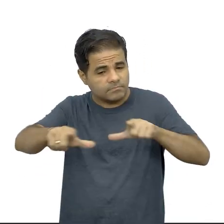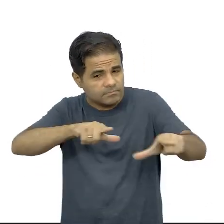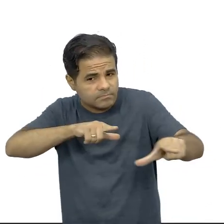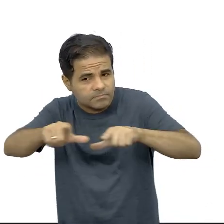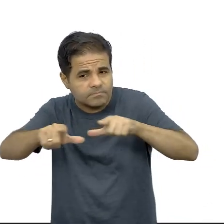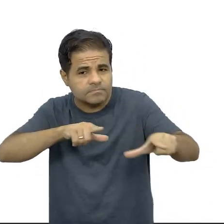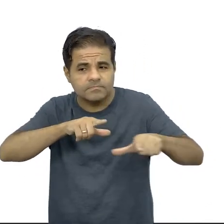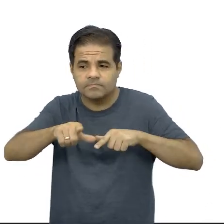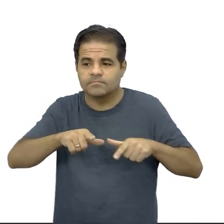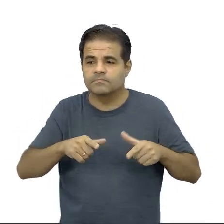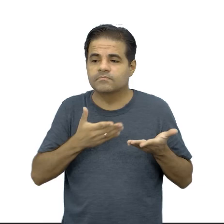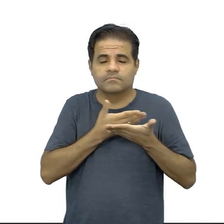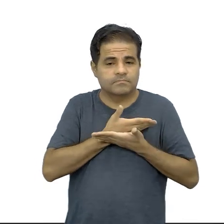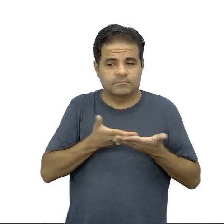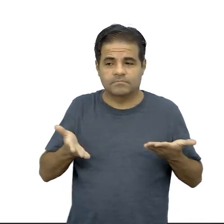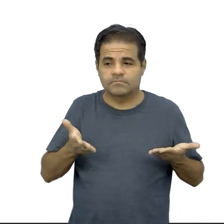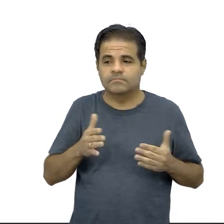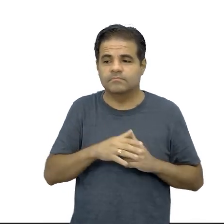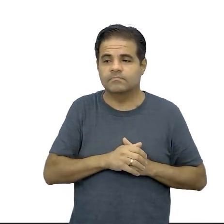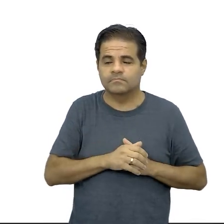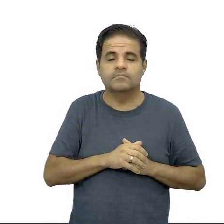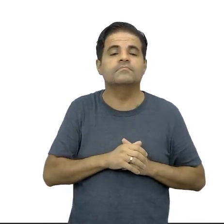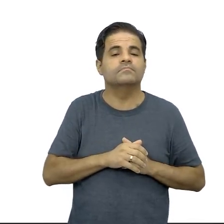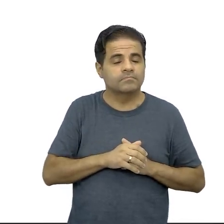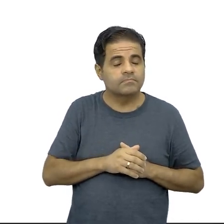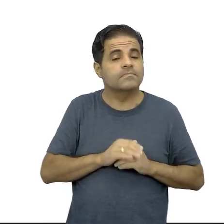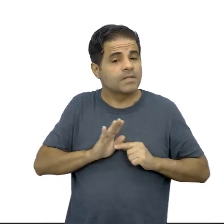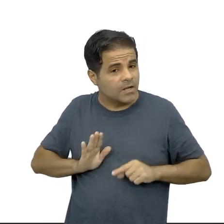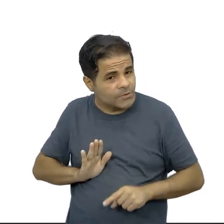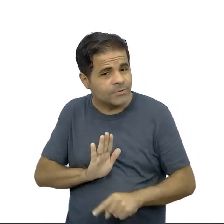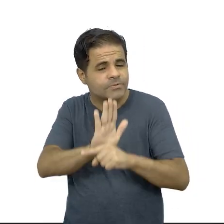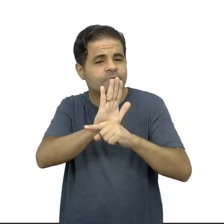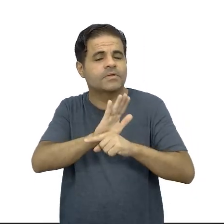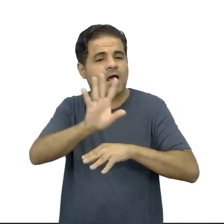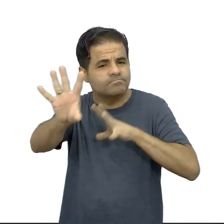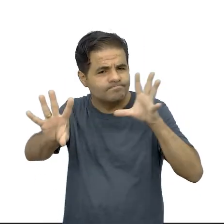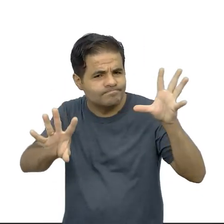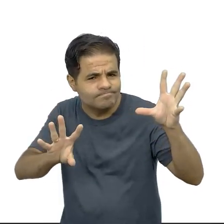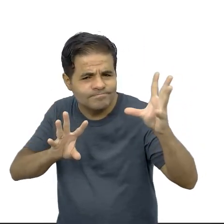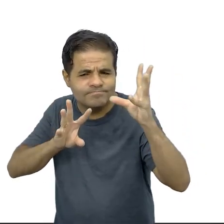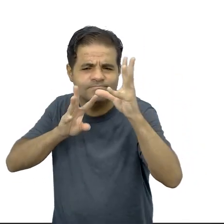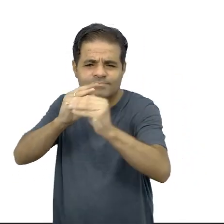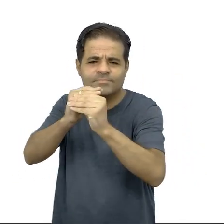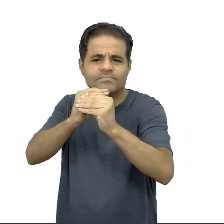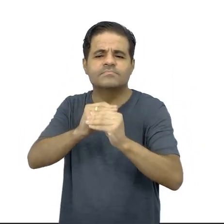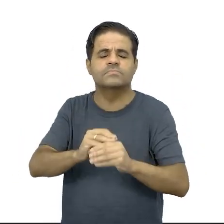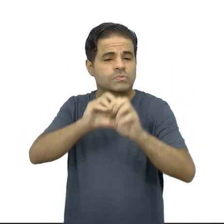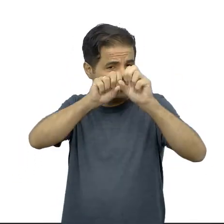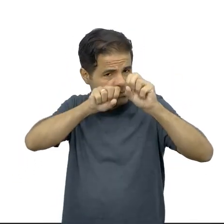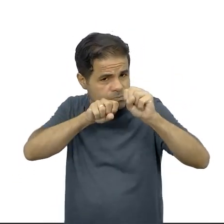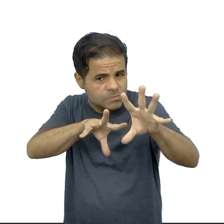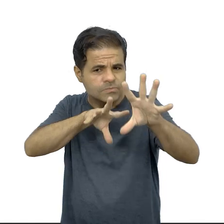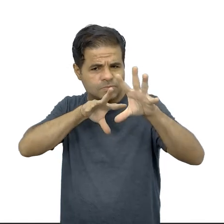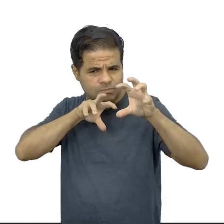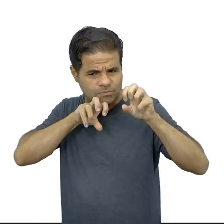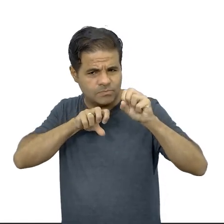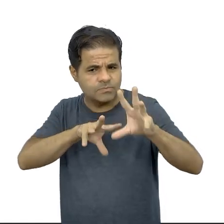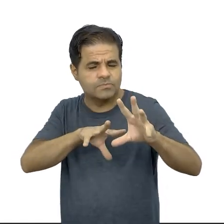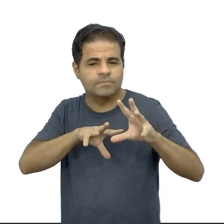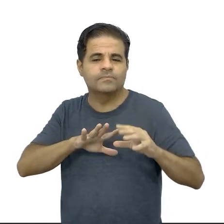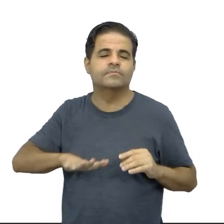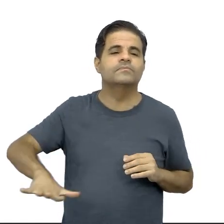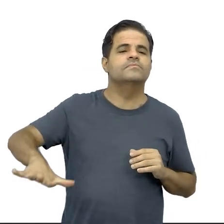trabalhando. Então, essas aulas, elas podem ajudar a complementar uma discussão. Essas aulas, elas